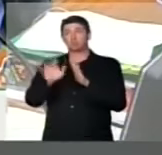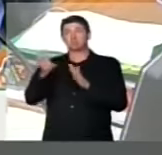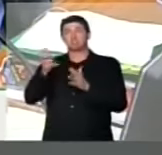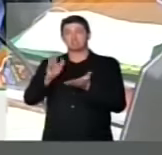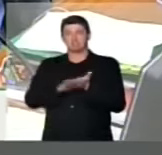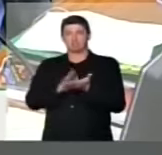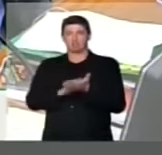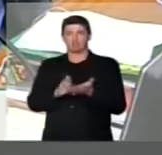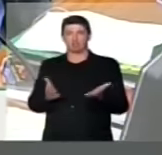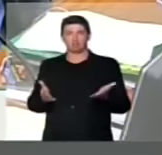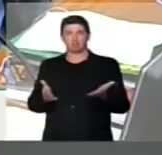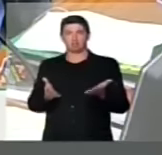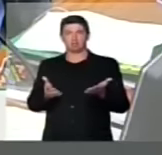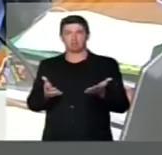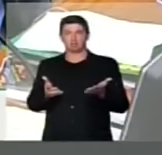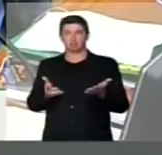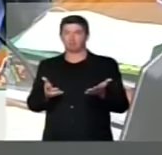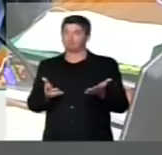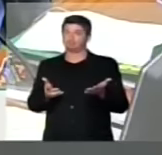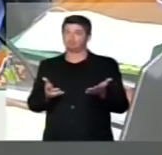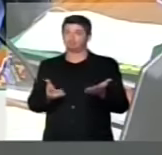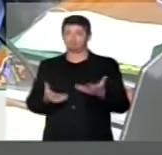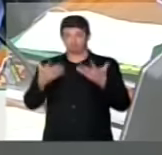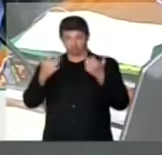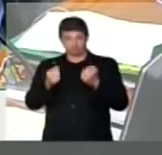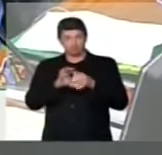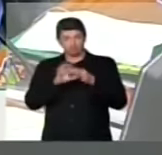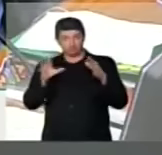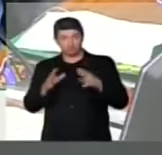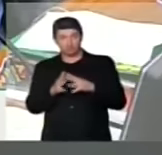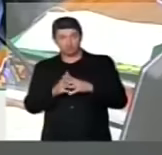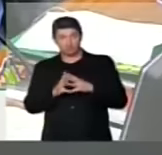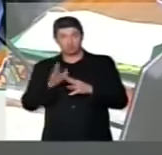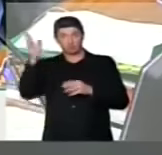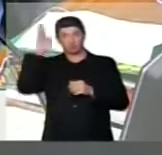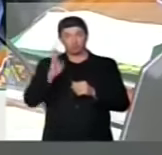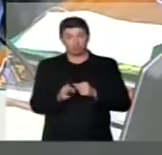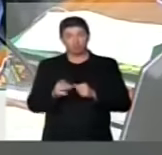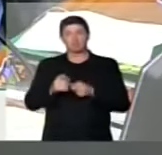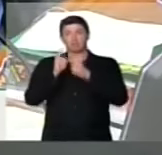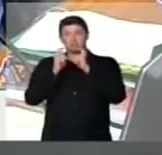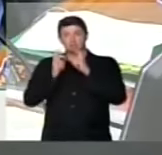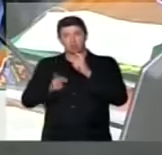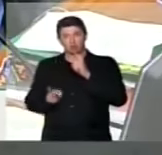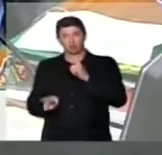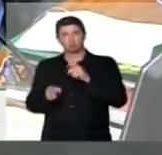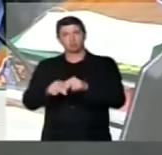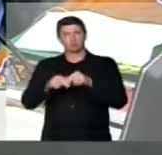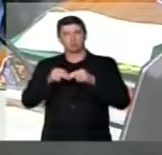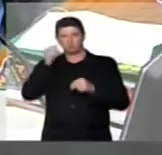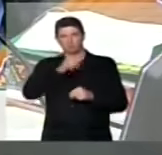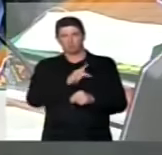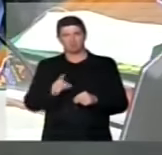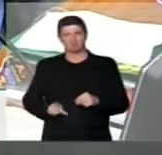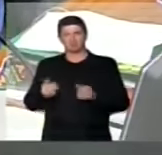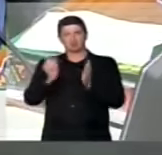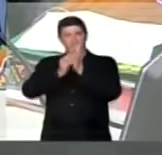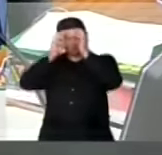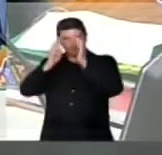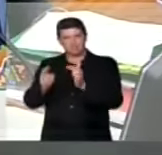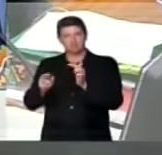pelos cargos que ocupou? Vamos permitir que o Brasil seja governado por uma presidente que